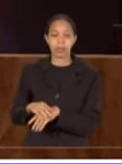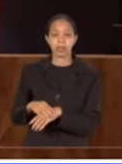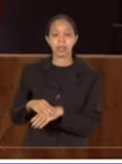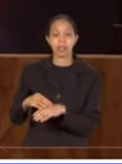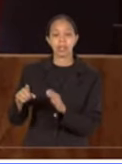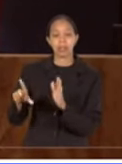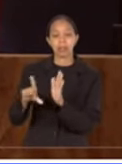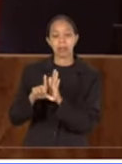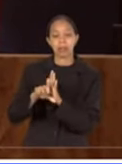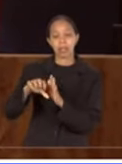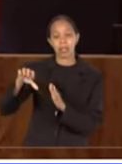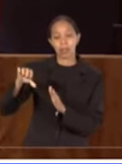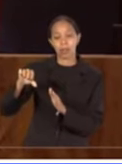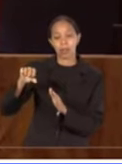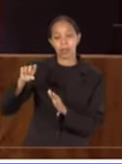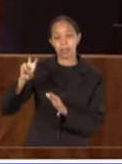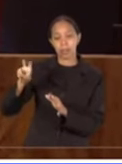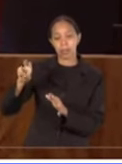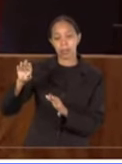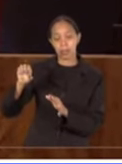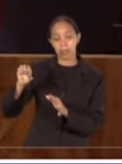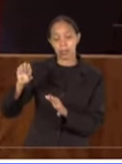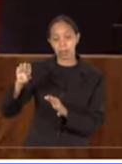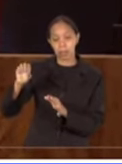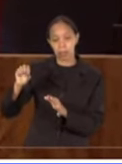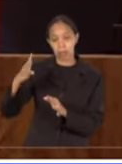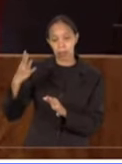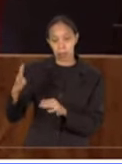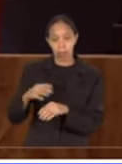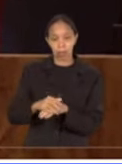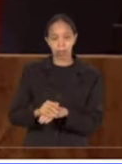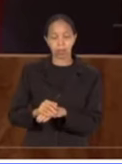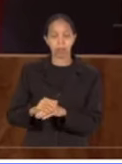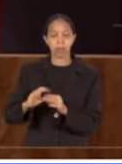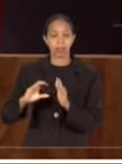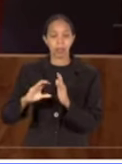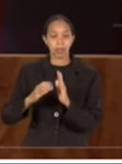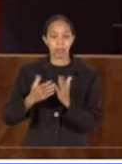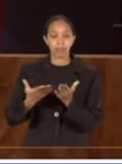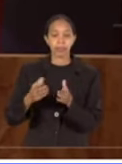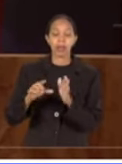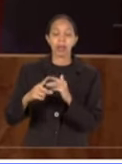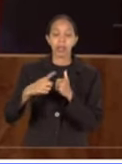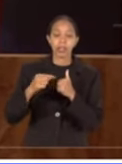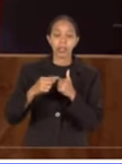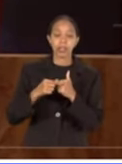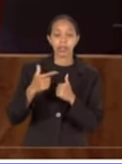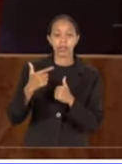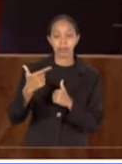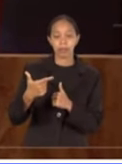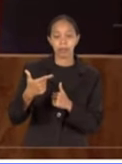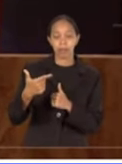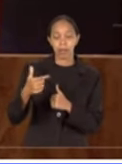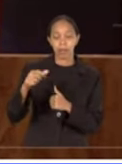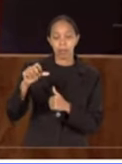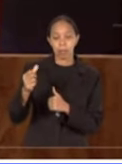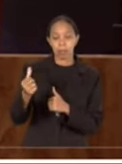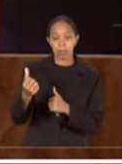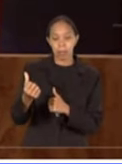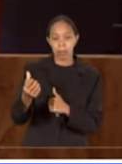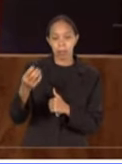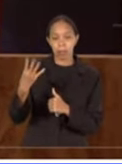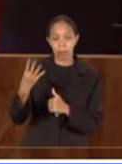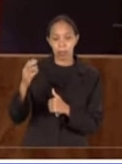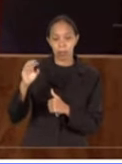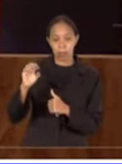9504. 2. Abuso de poder econômico em pré-campanha, artigo 22 da Lei Complementar 64 de 90. 3. A utilização indevida